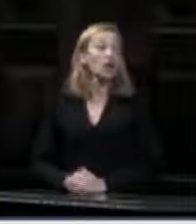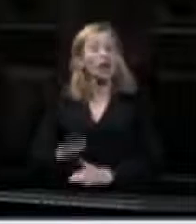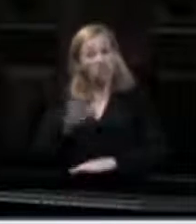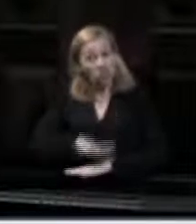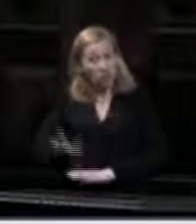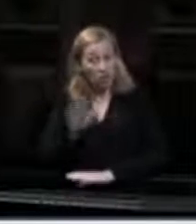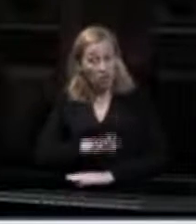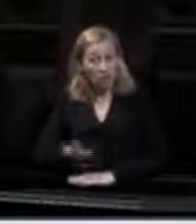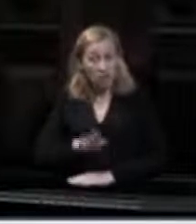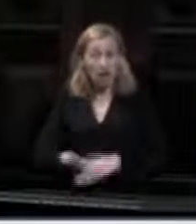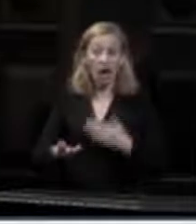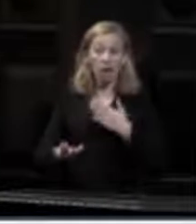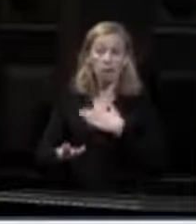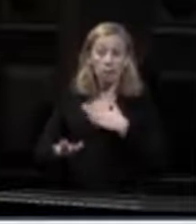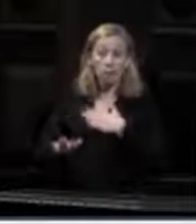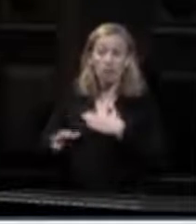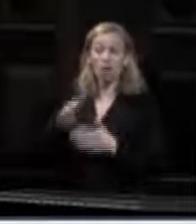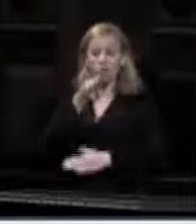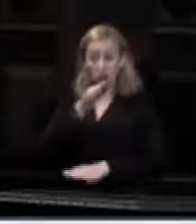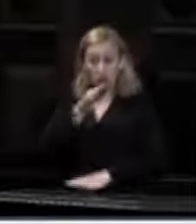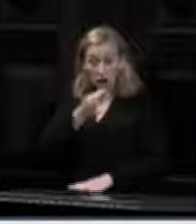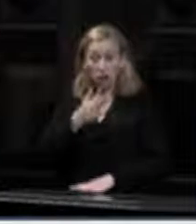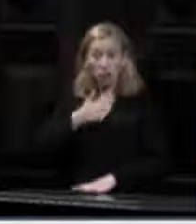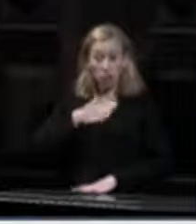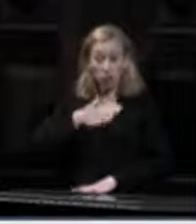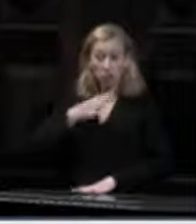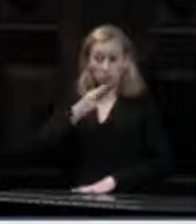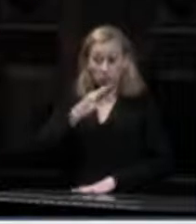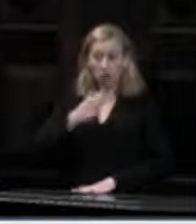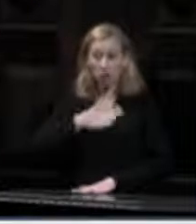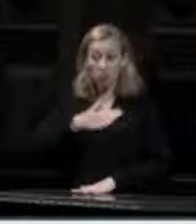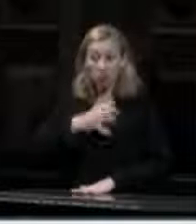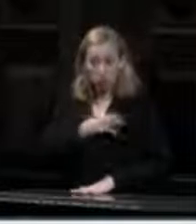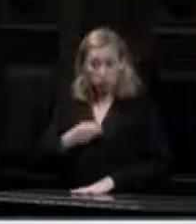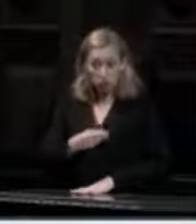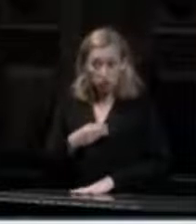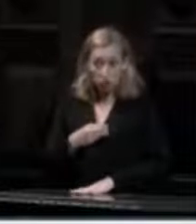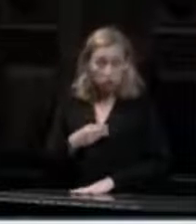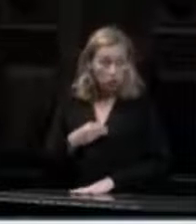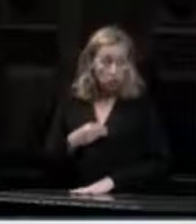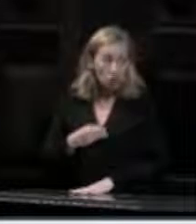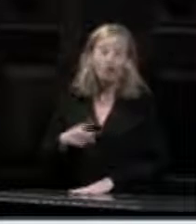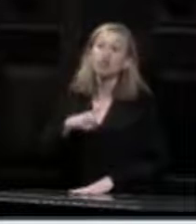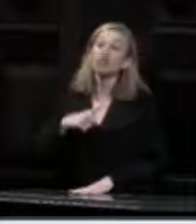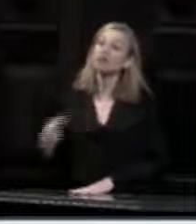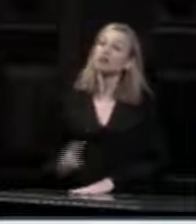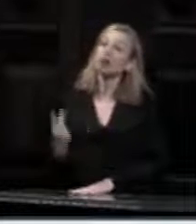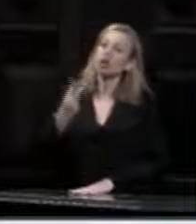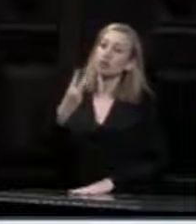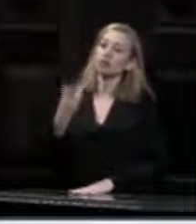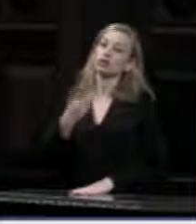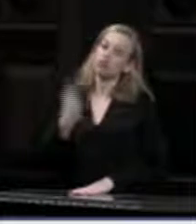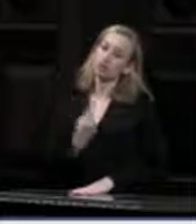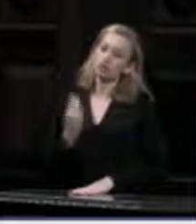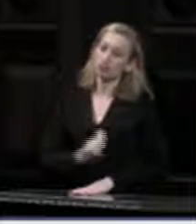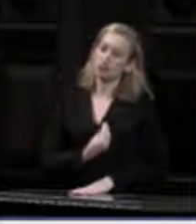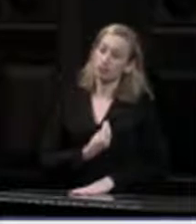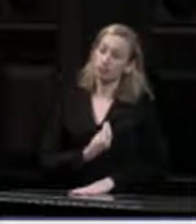crianças, na minha ótica, no meu entendimento, os nossos filhos, são o que temos de mais valor nessa vida.